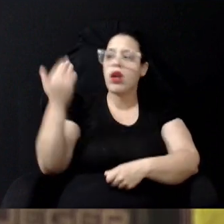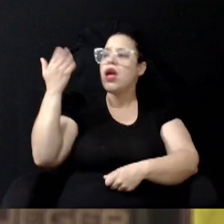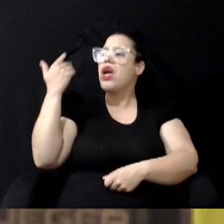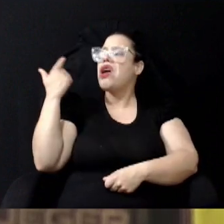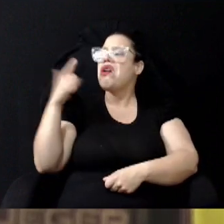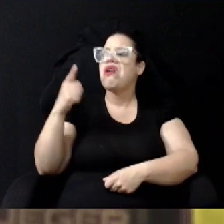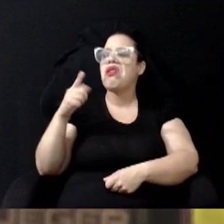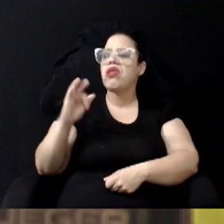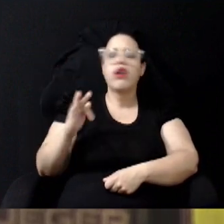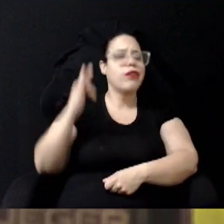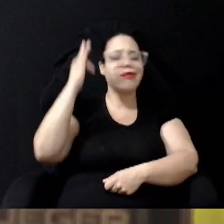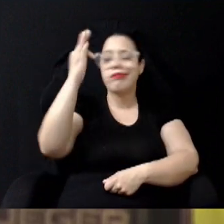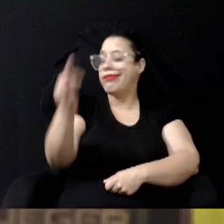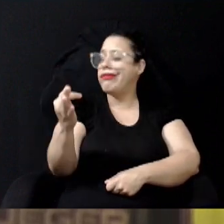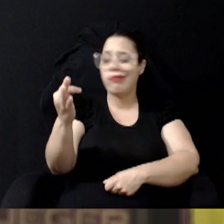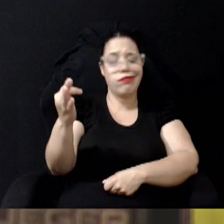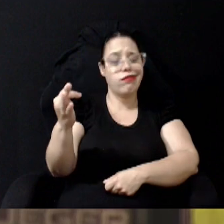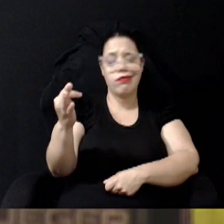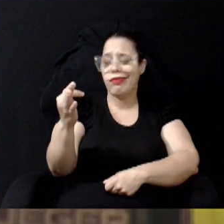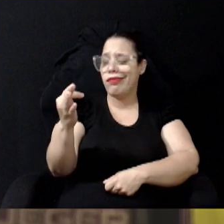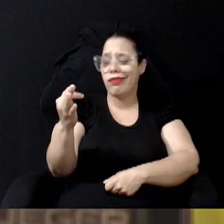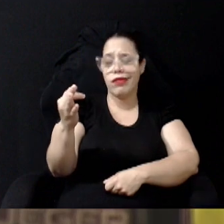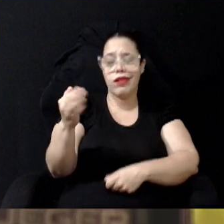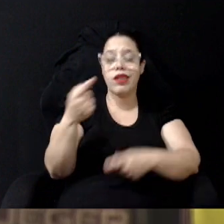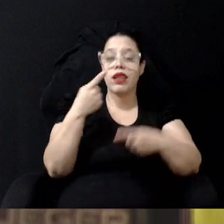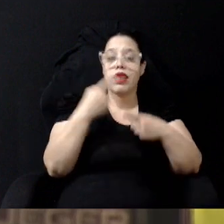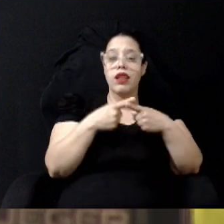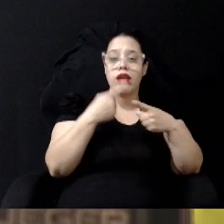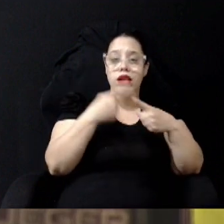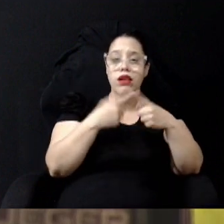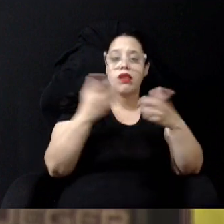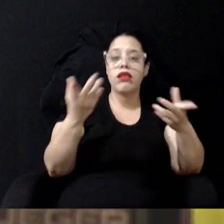nenhum. Porque a gente vai se amparar em quem?